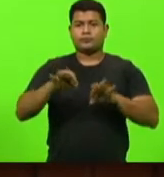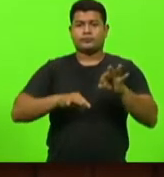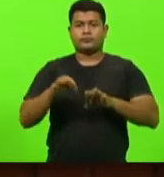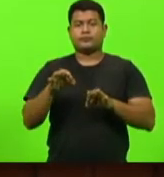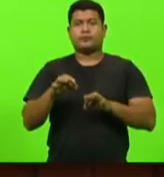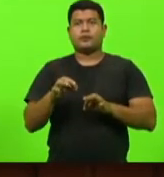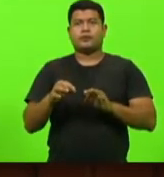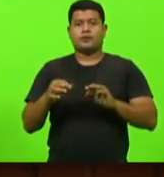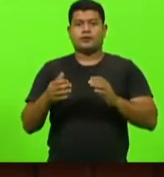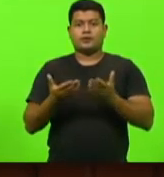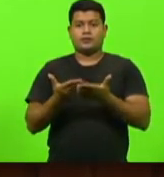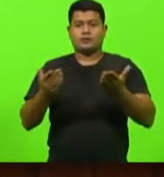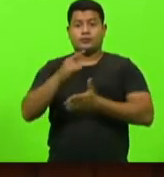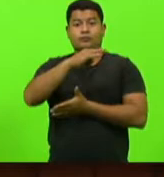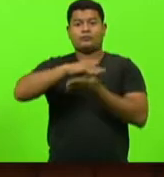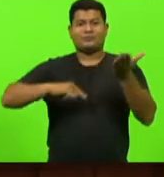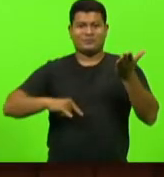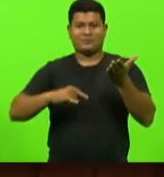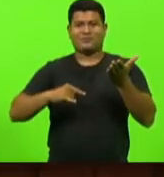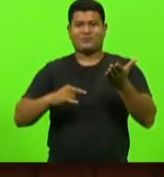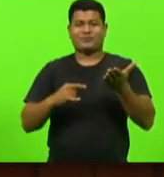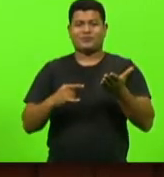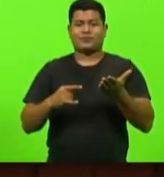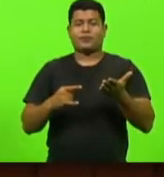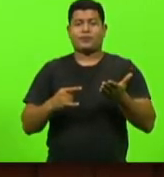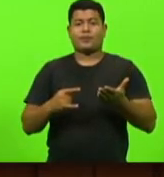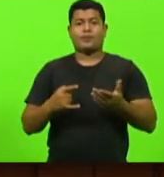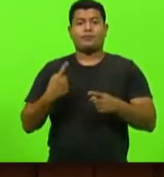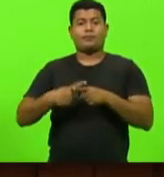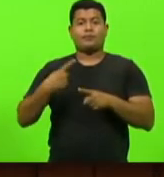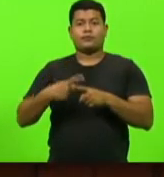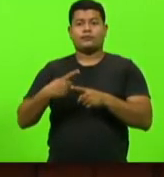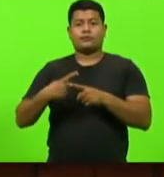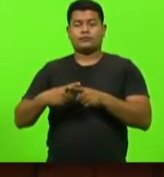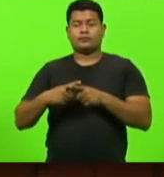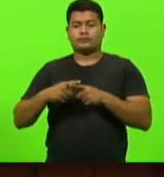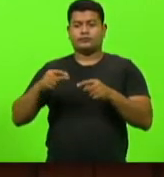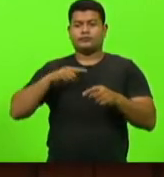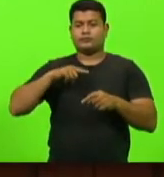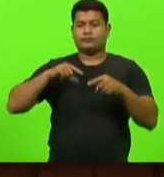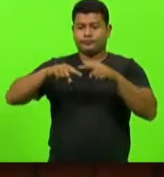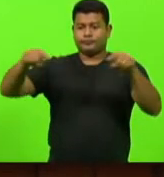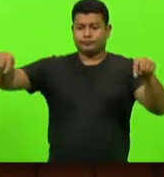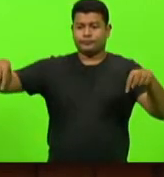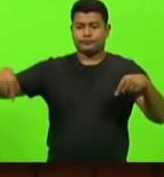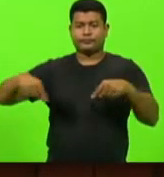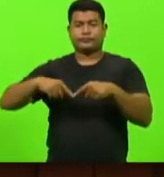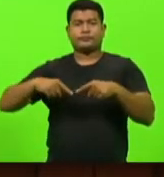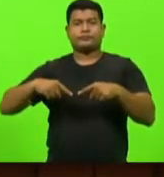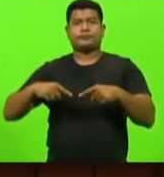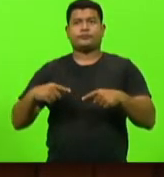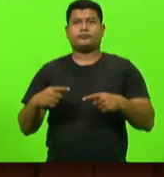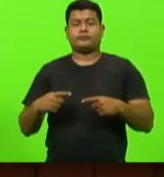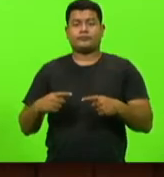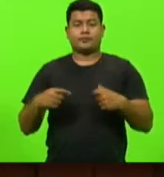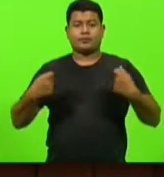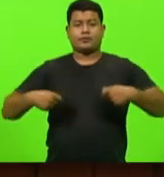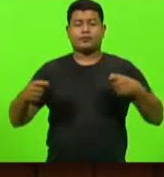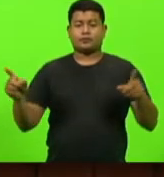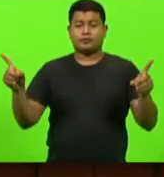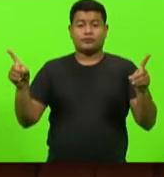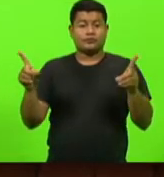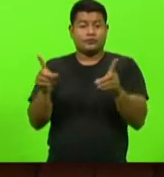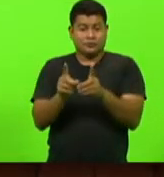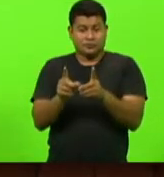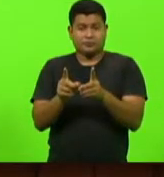domínio. Então, o projeto que nós encaminhamos à época era um projeto para a redução dessa metragem em